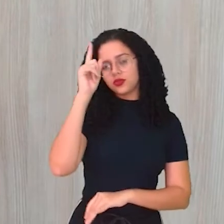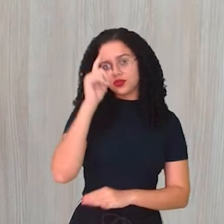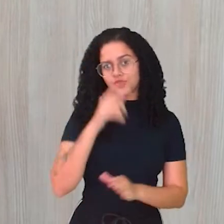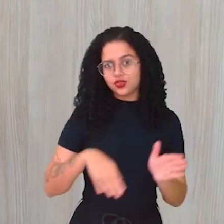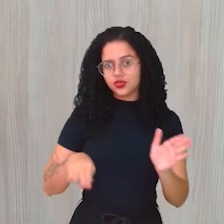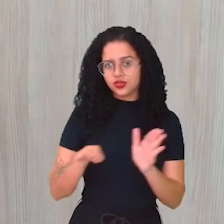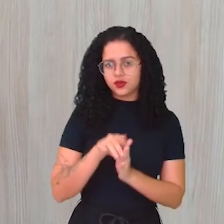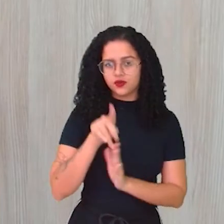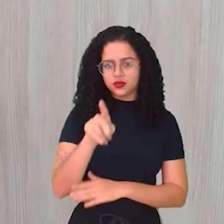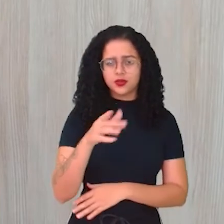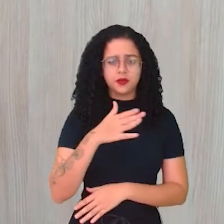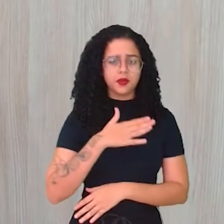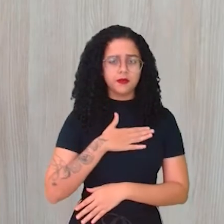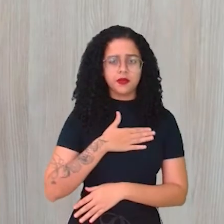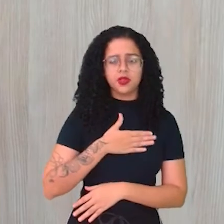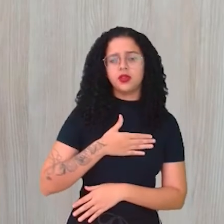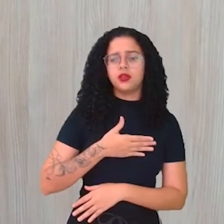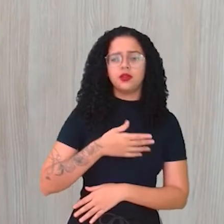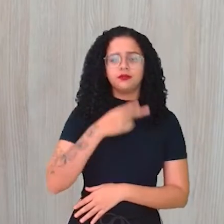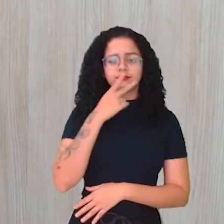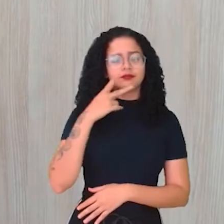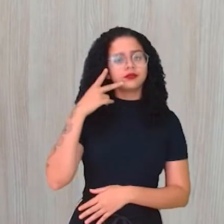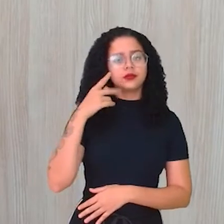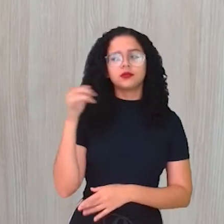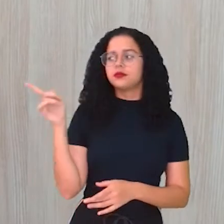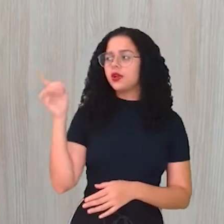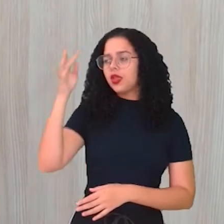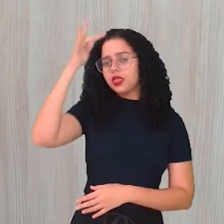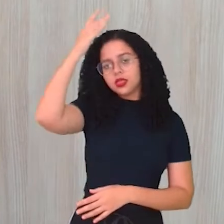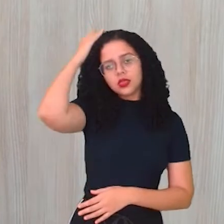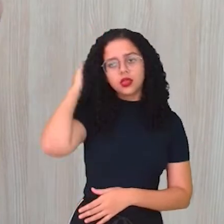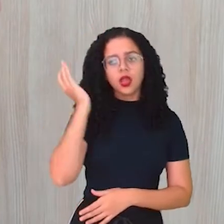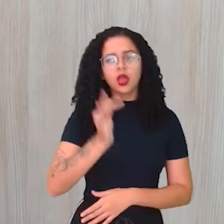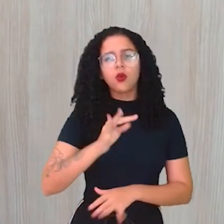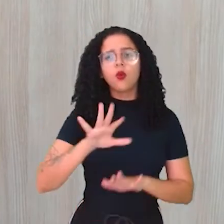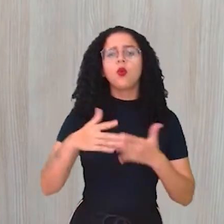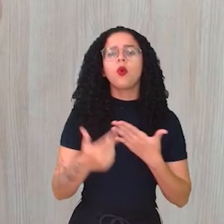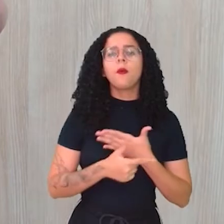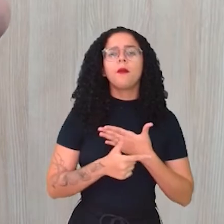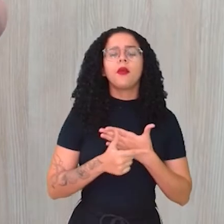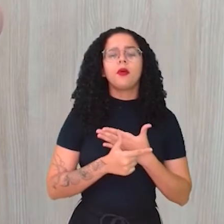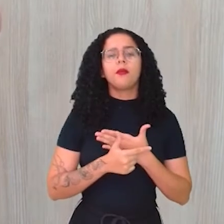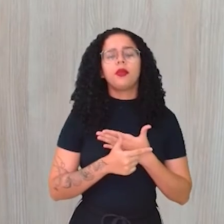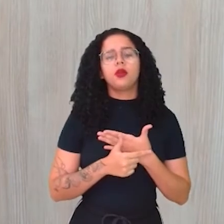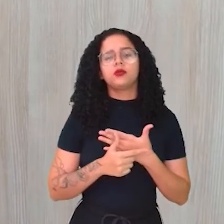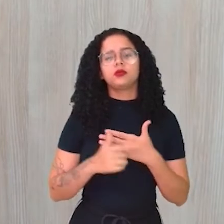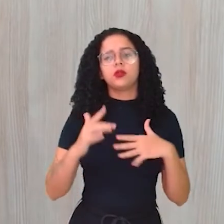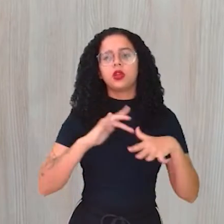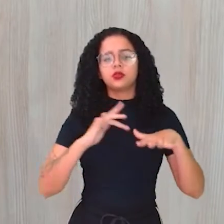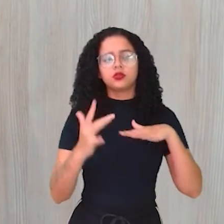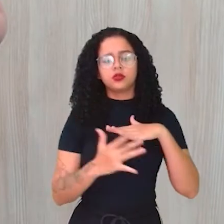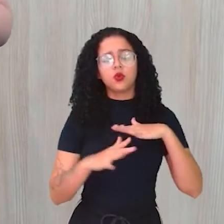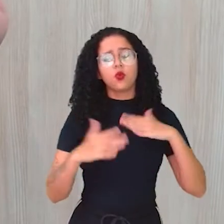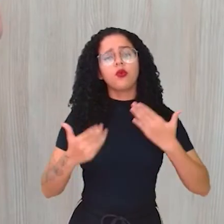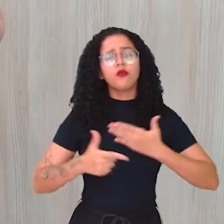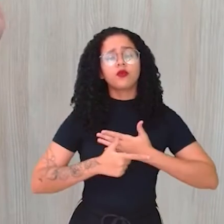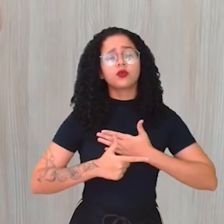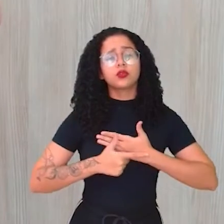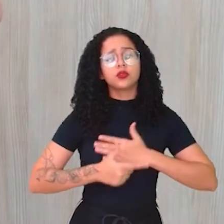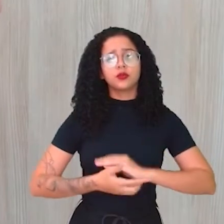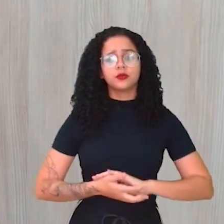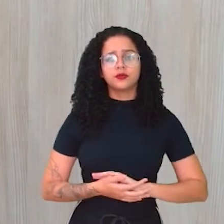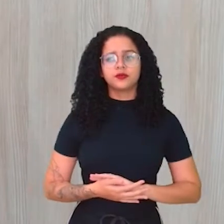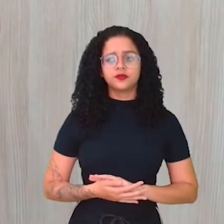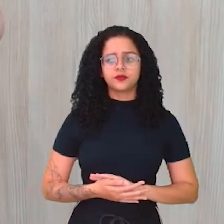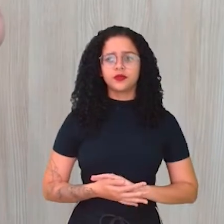para você, para mim, para Tiago, certo? Então, qual é o papel das redes sociais? Qual é a função das redes sociais?